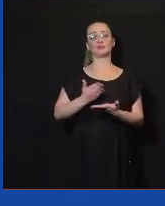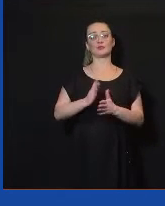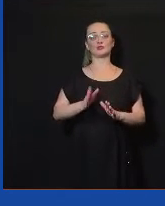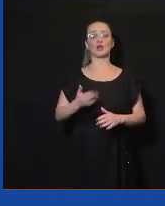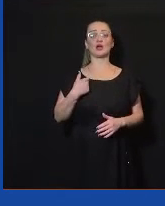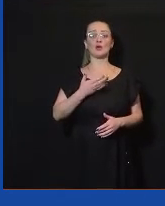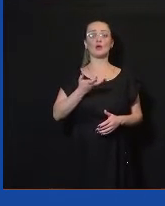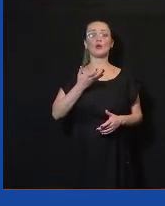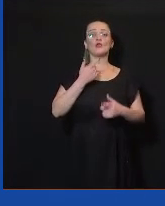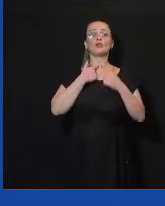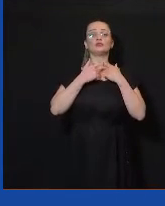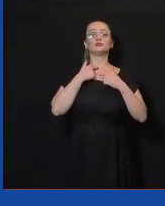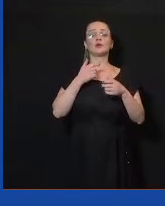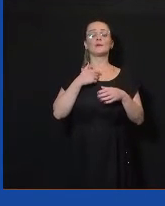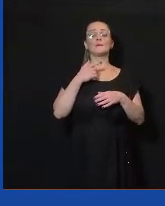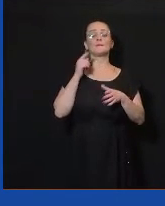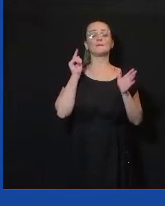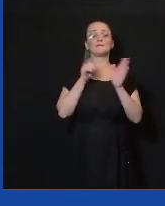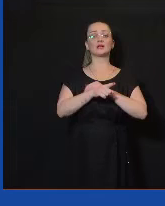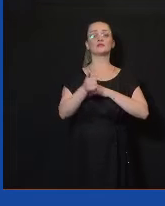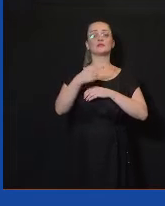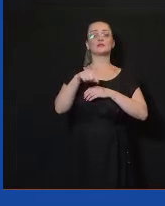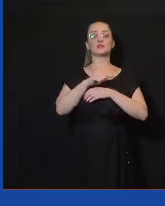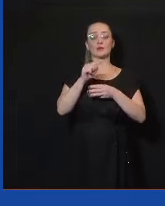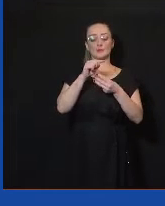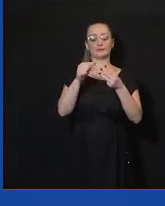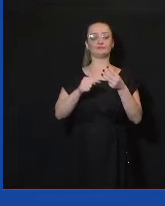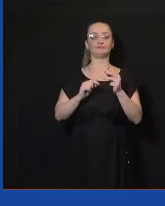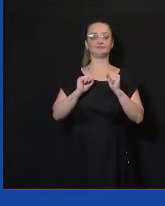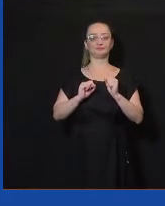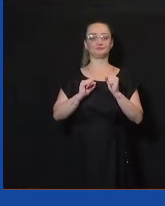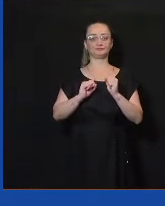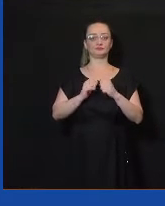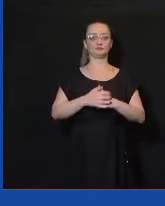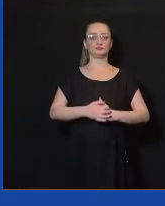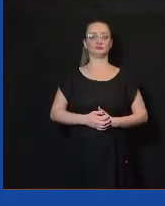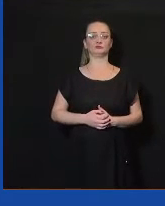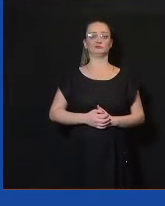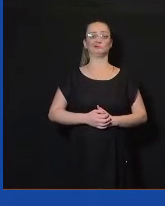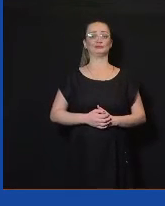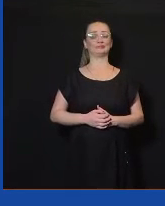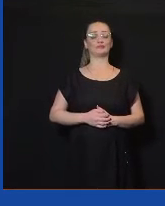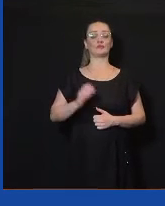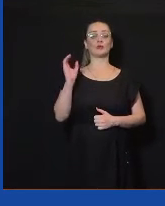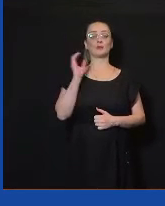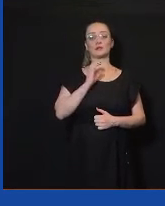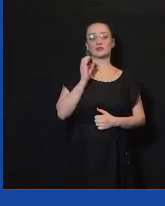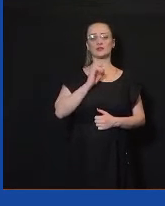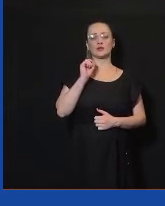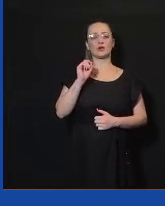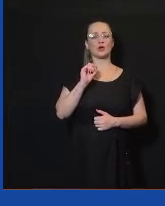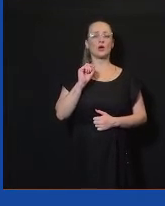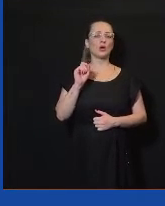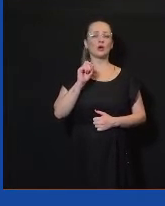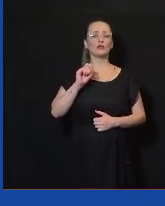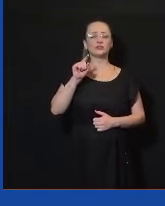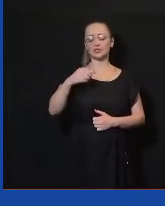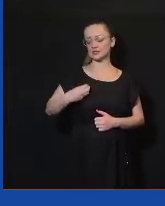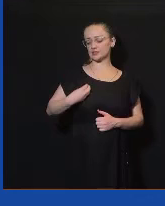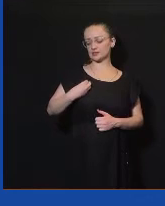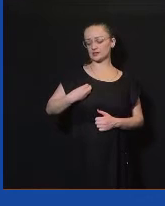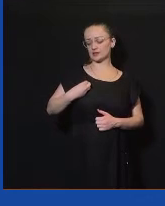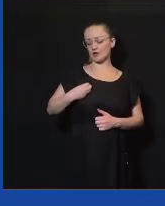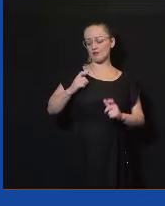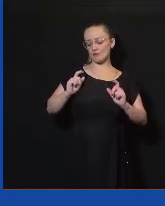começar perguntando para vocês, e a pergunta vale para os três, só como um aquecimento, onde que vocês estavam